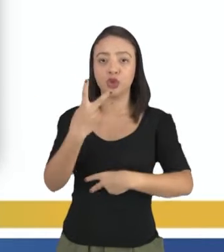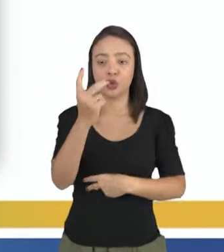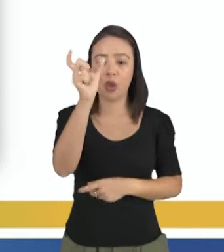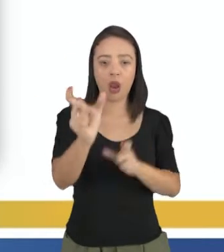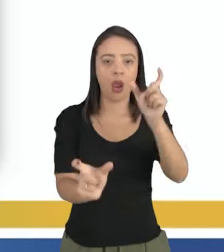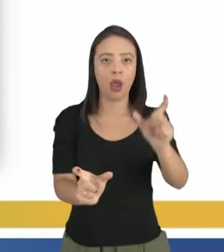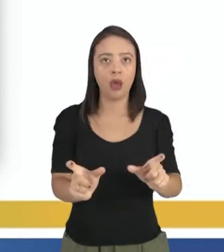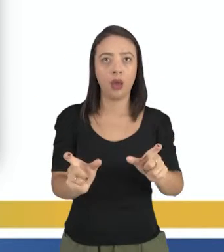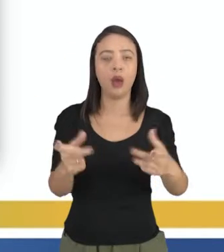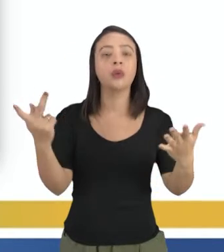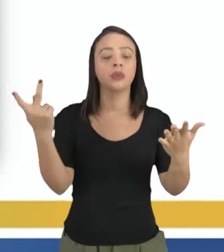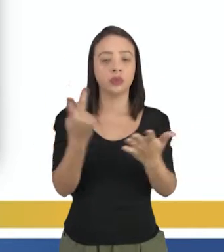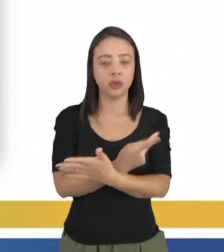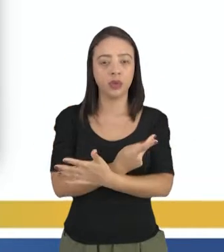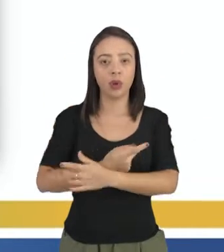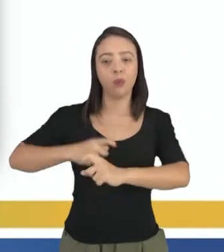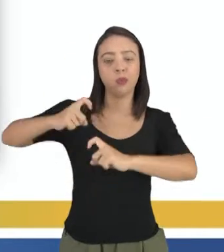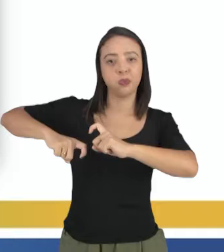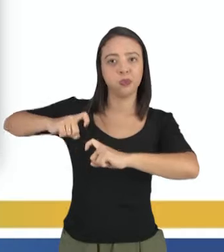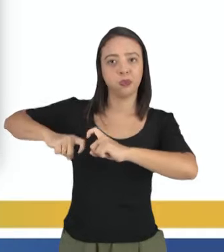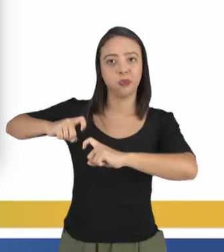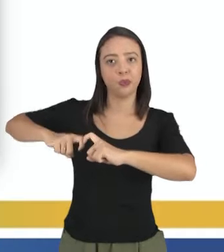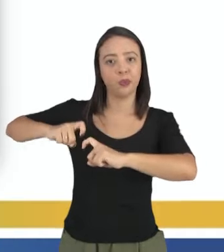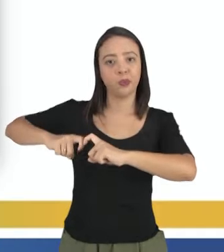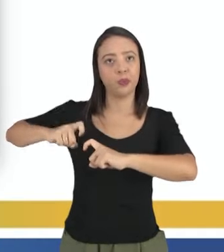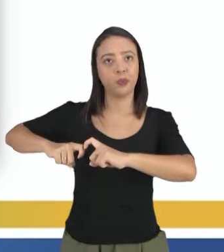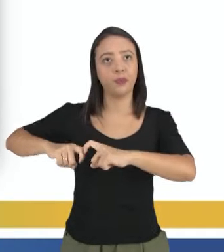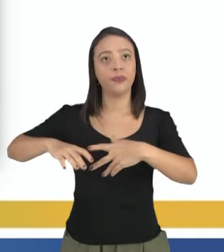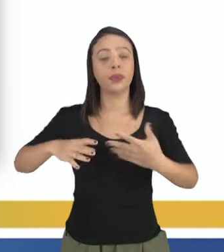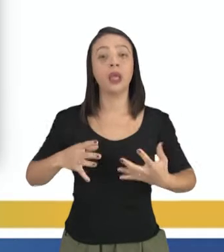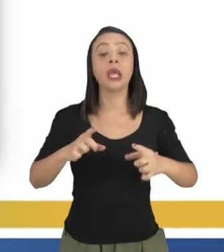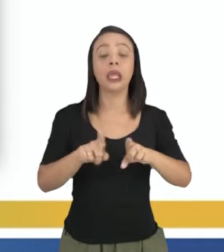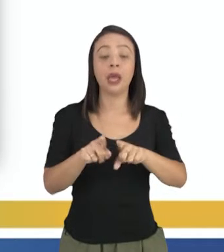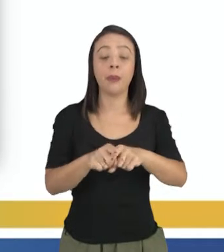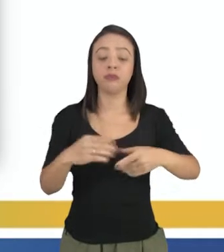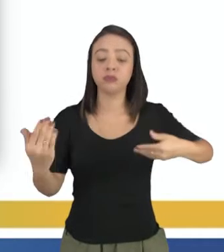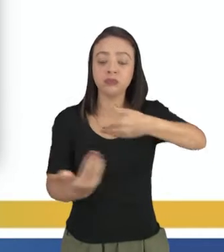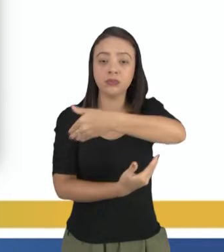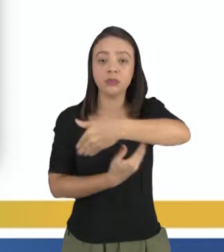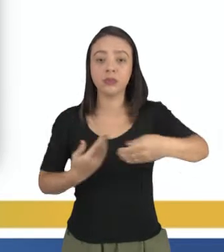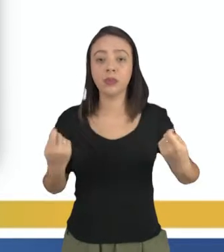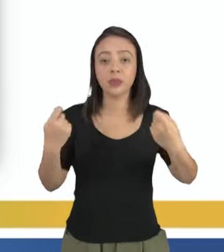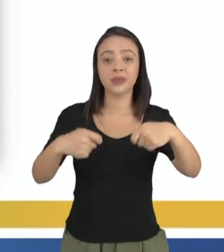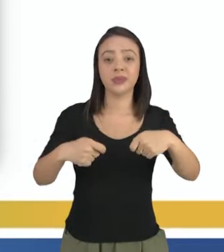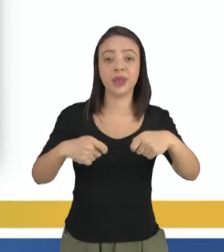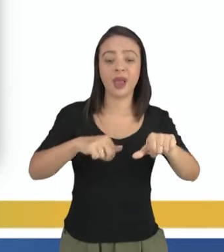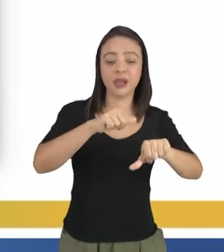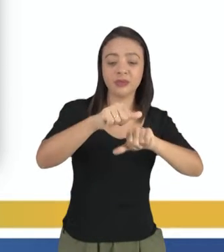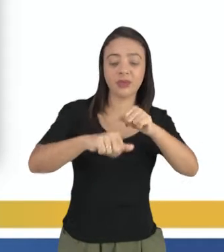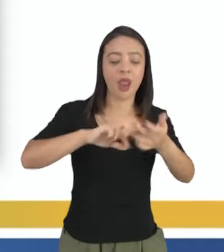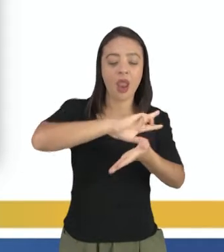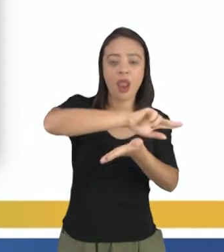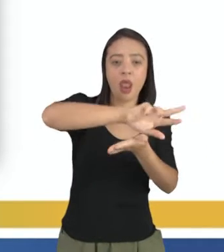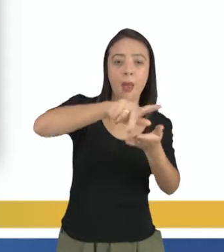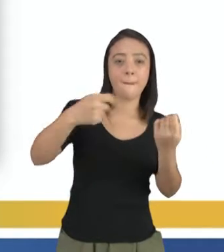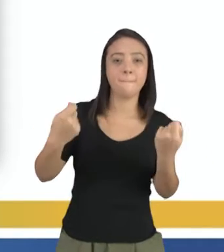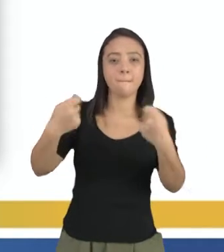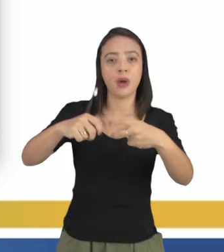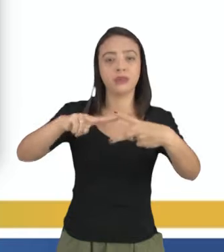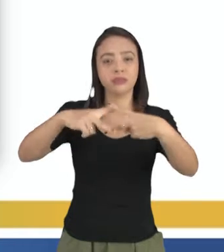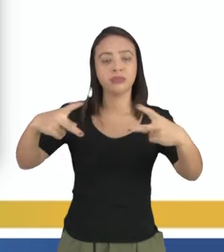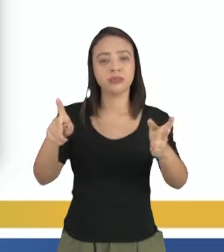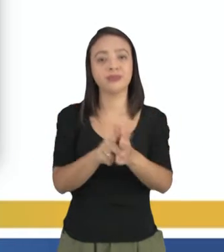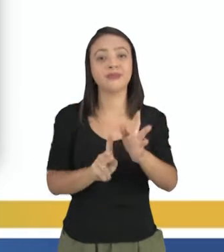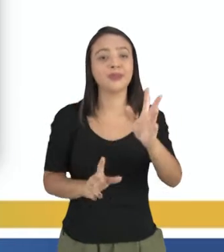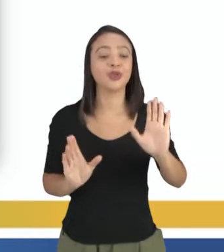ocorre na reprodução sexuada. Essa mistura de material genético, ela proporciona a variabilidade genética da população.